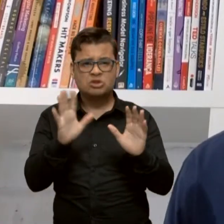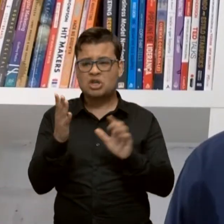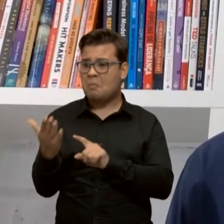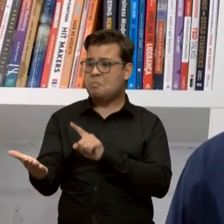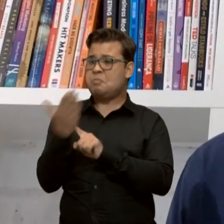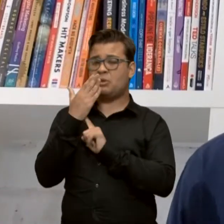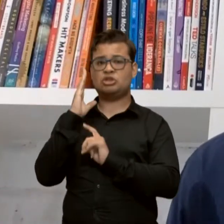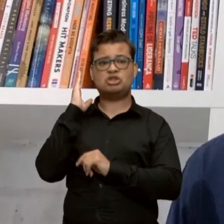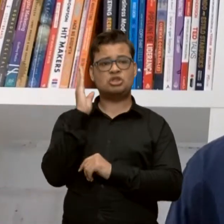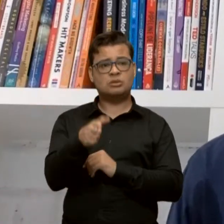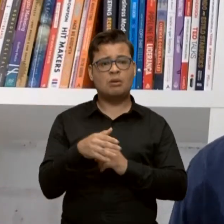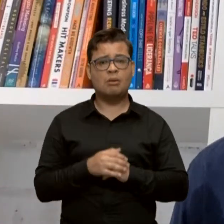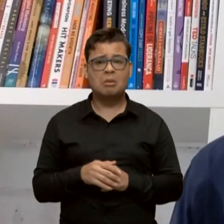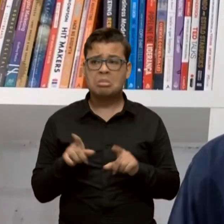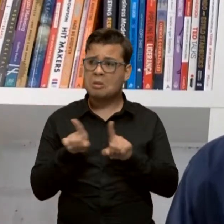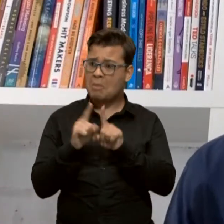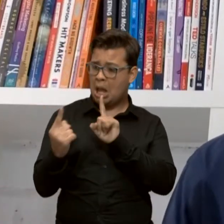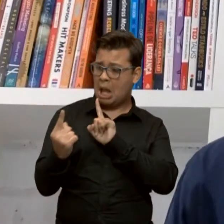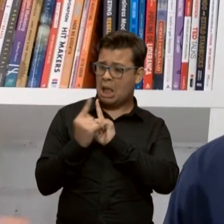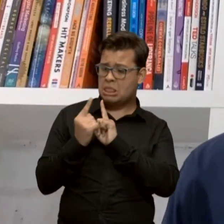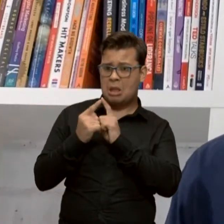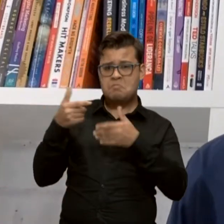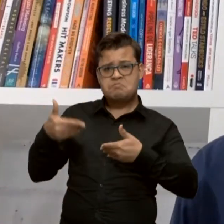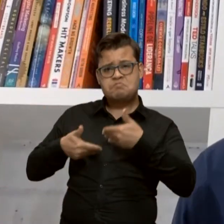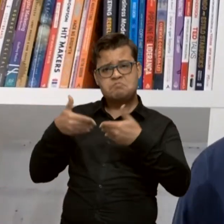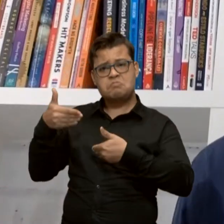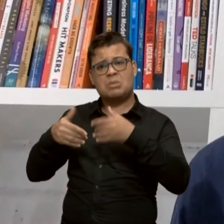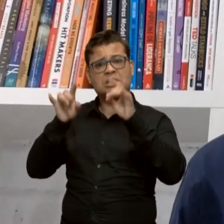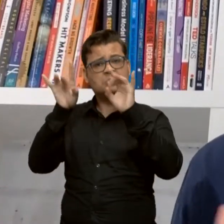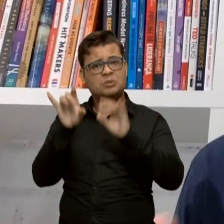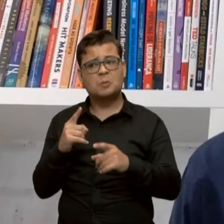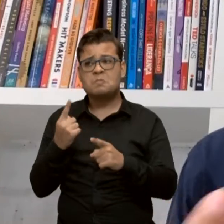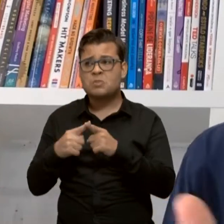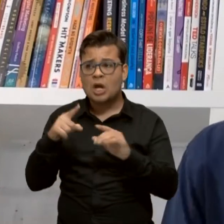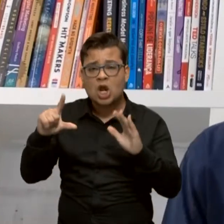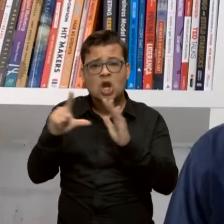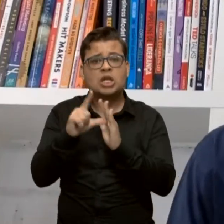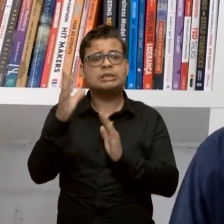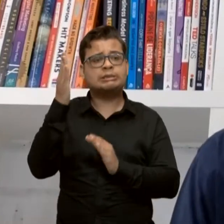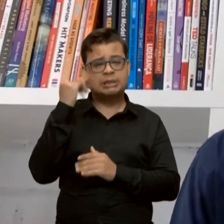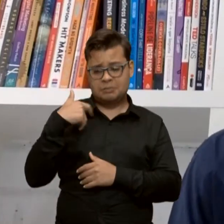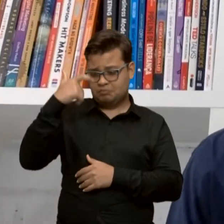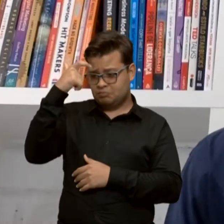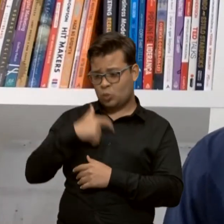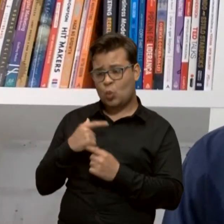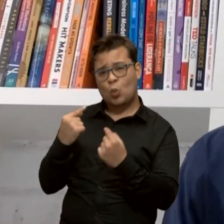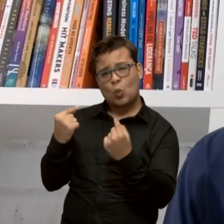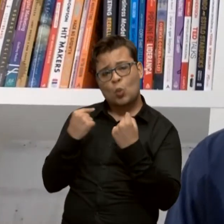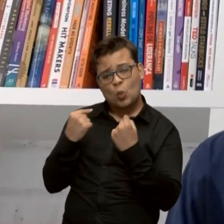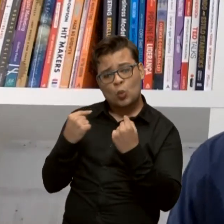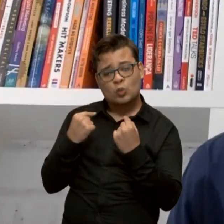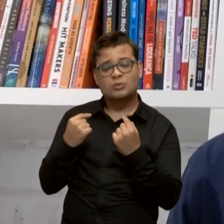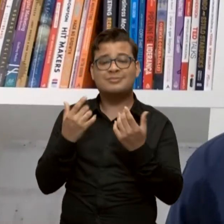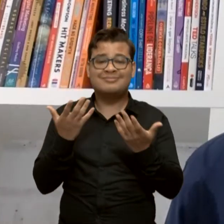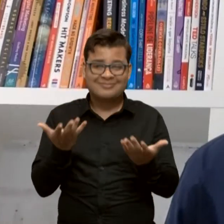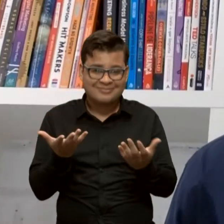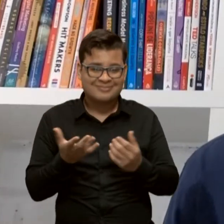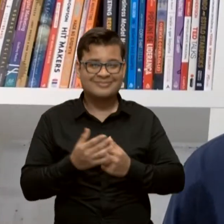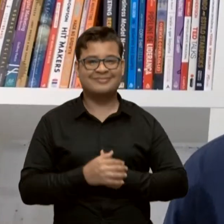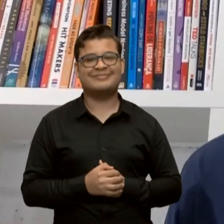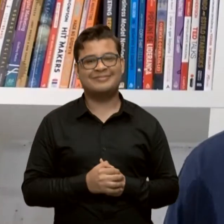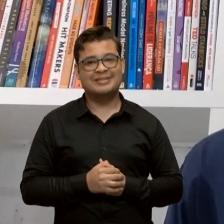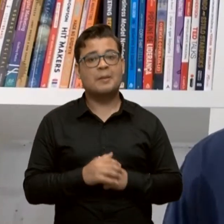atendimento mais personalizado porque a loja sabe quem entrou por meio dessas informações que o Marcos falou, por